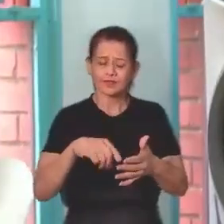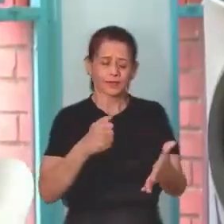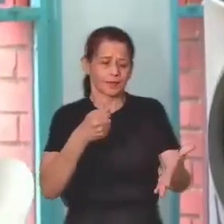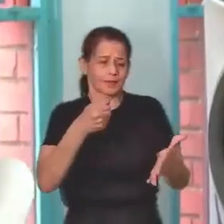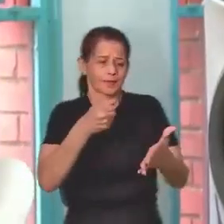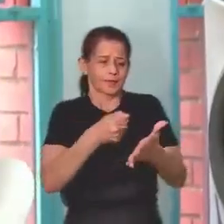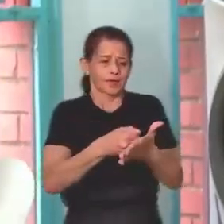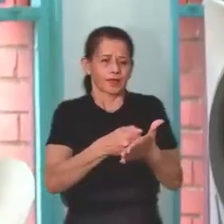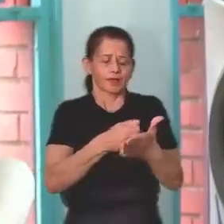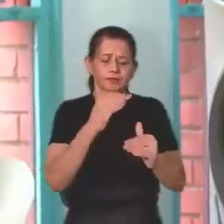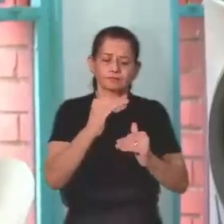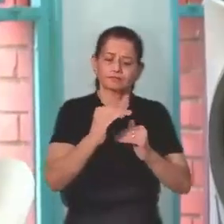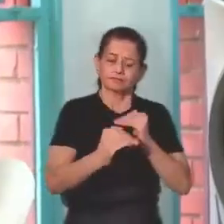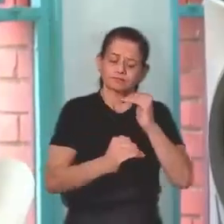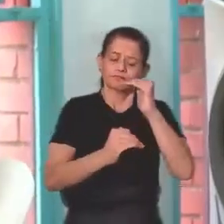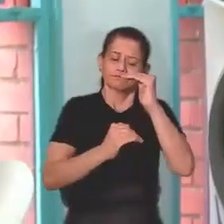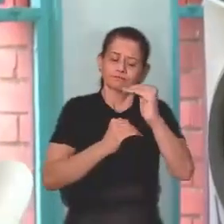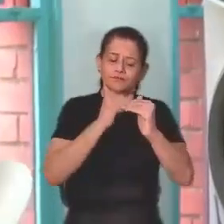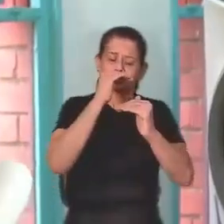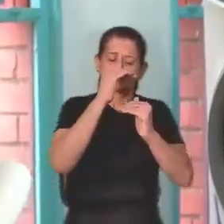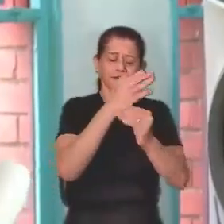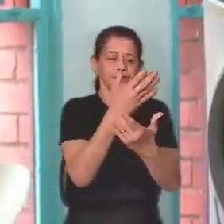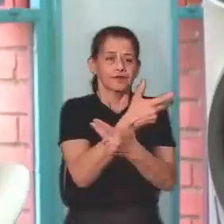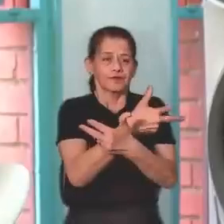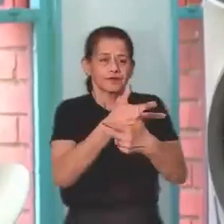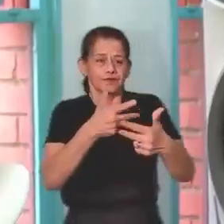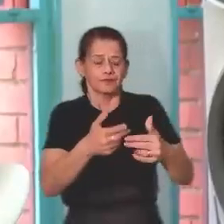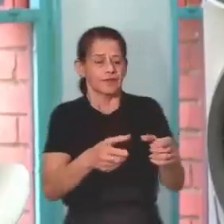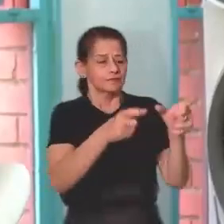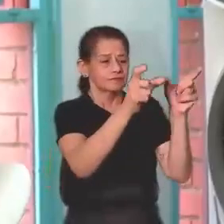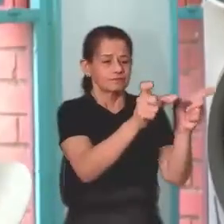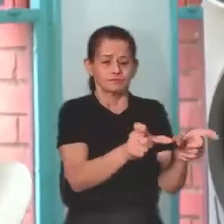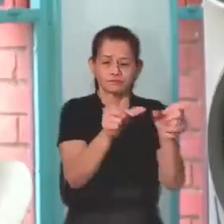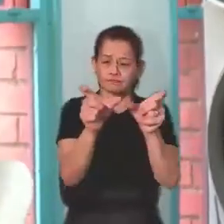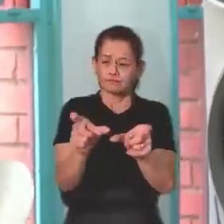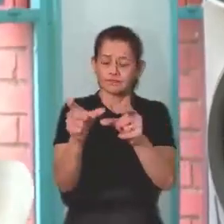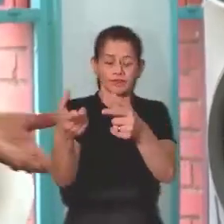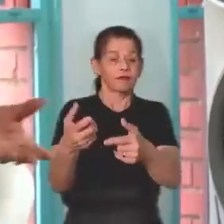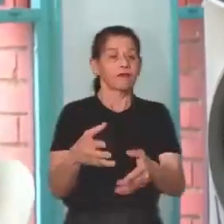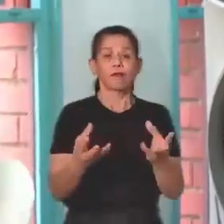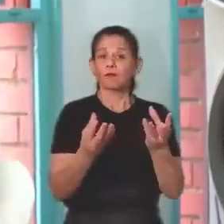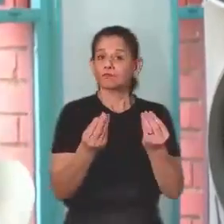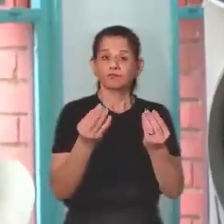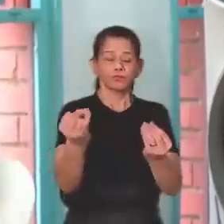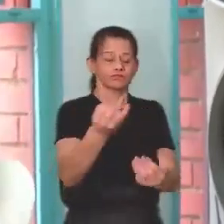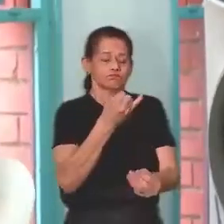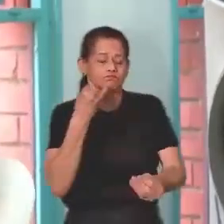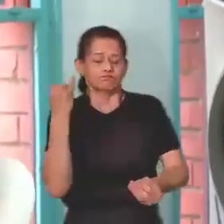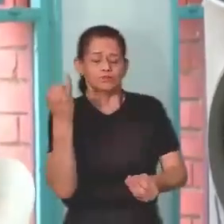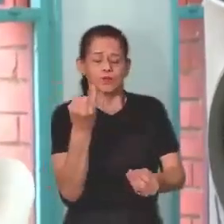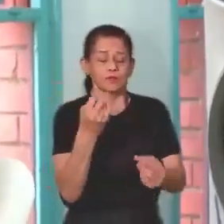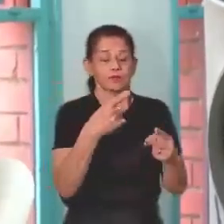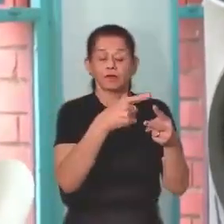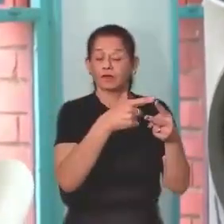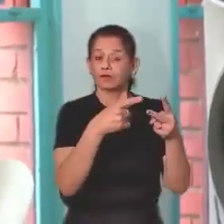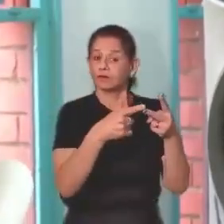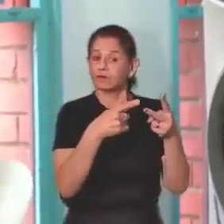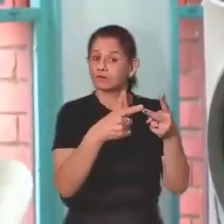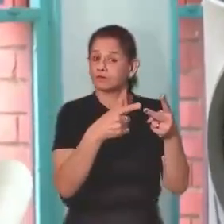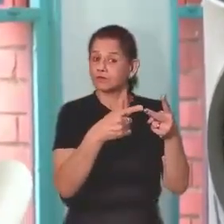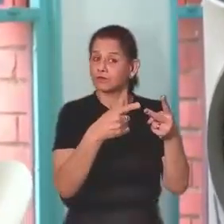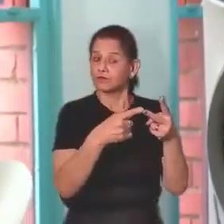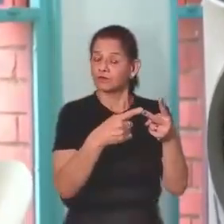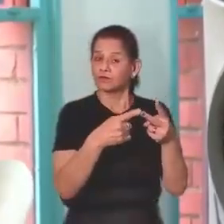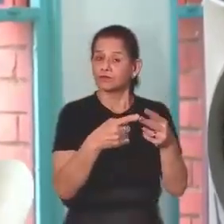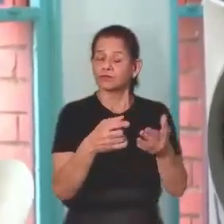impede de alcançar diversos espaços. E é importante a gente estar aqui. Eu estou aqui na minha segunda participação no FLI,